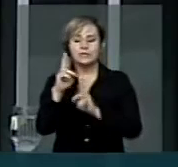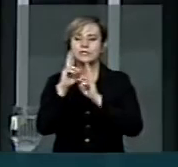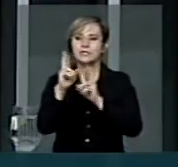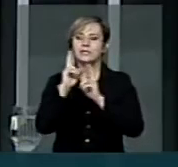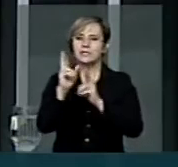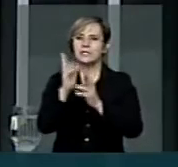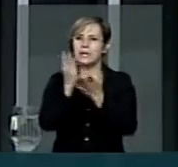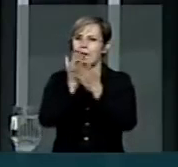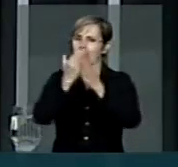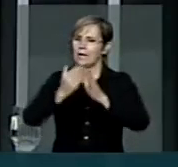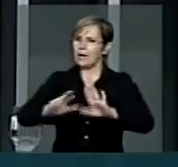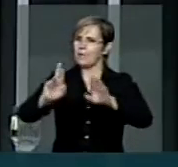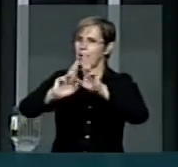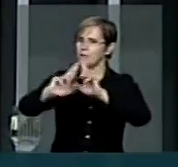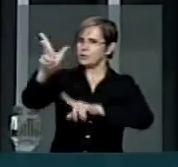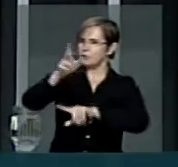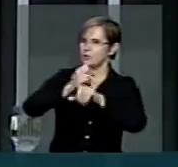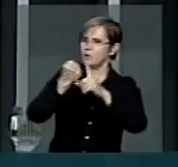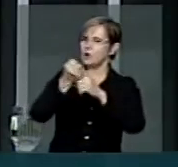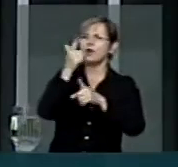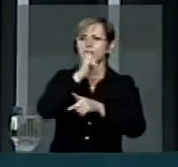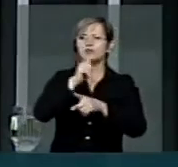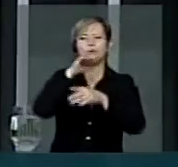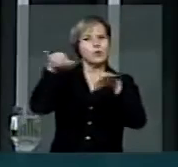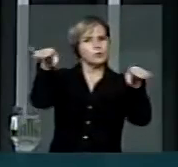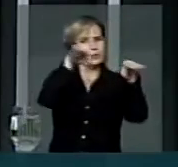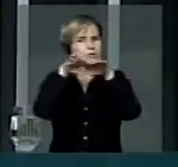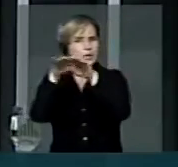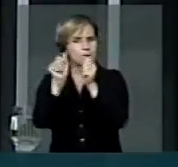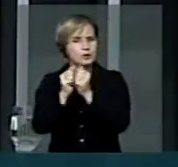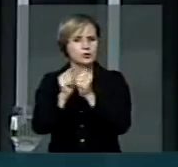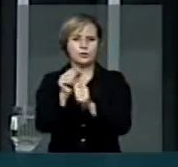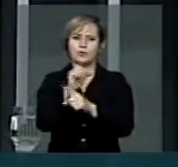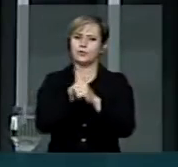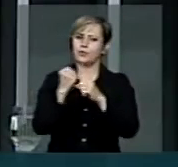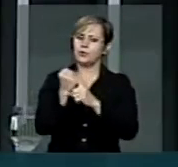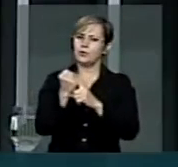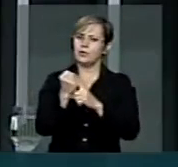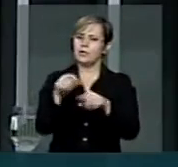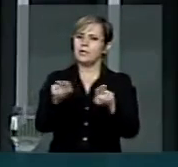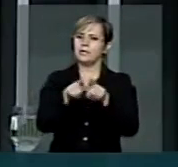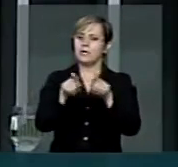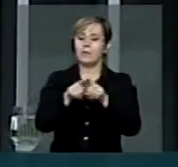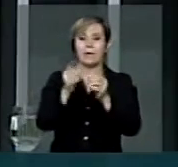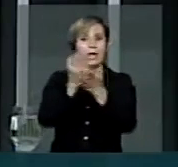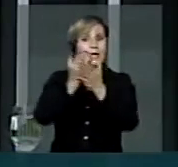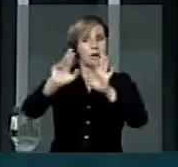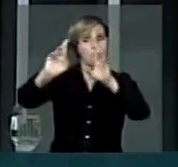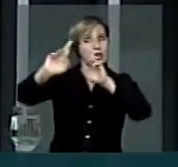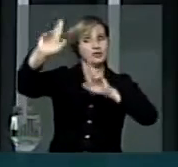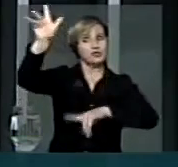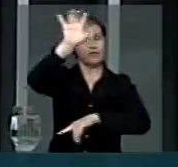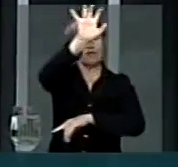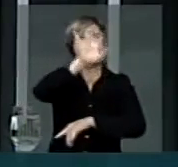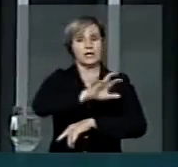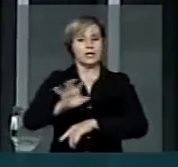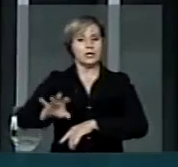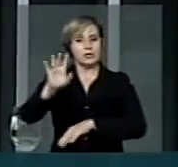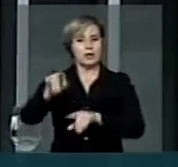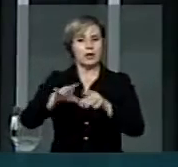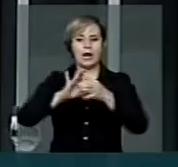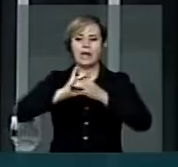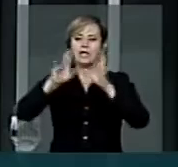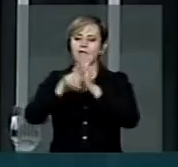das desigualdades sociais, o fim das desigualdades regionais, a plena